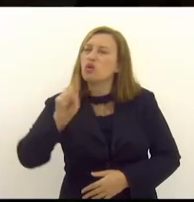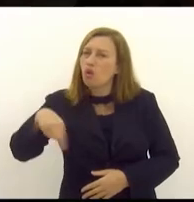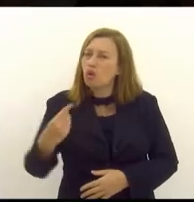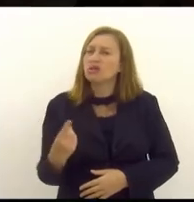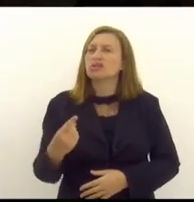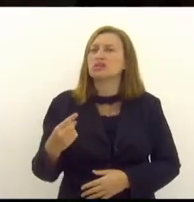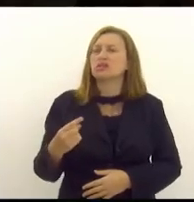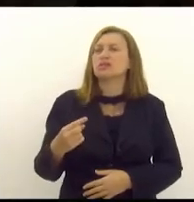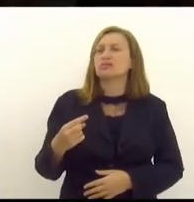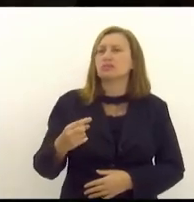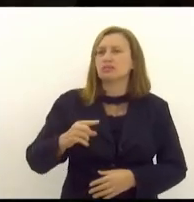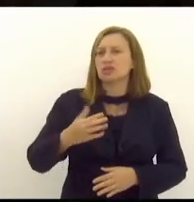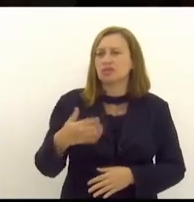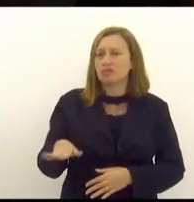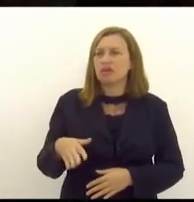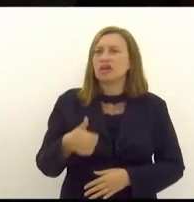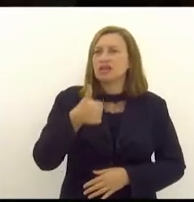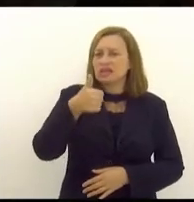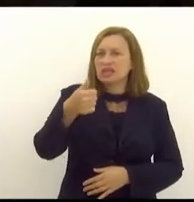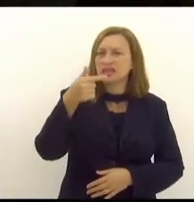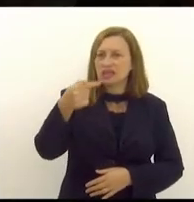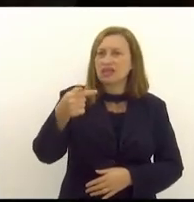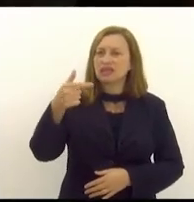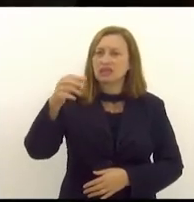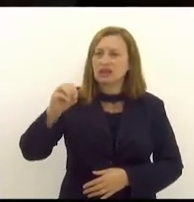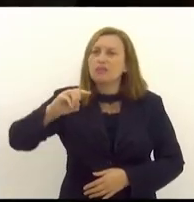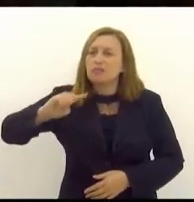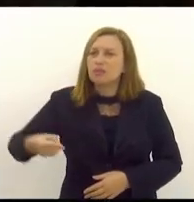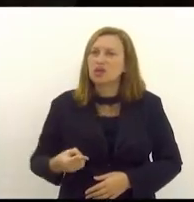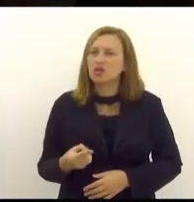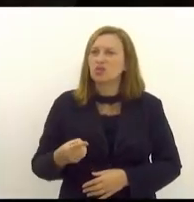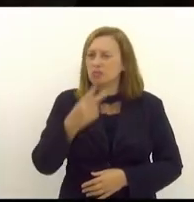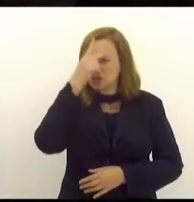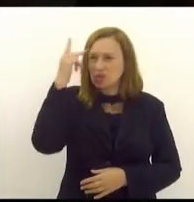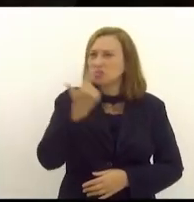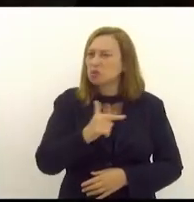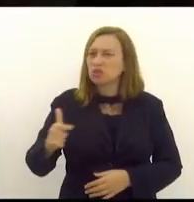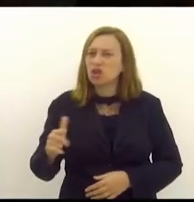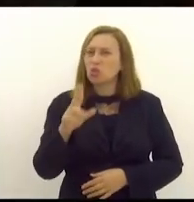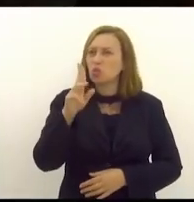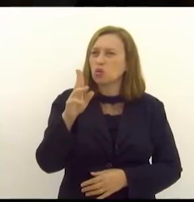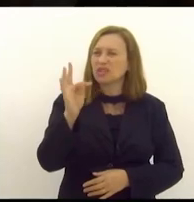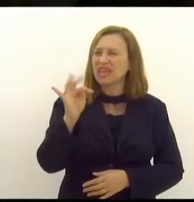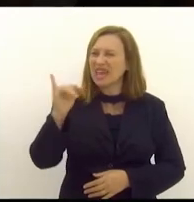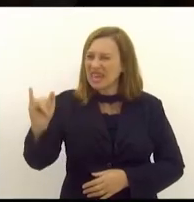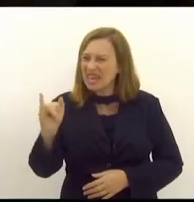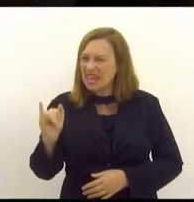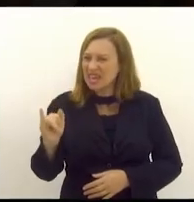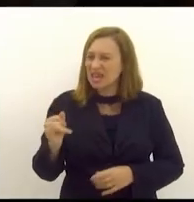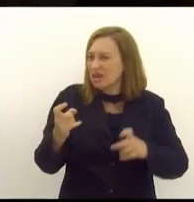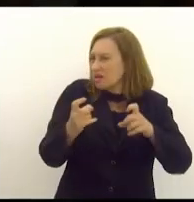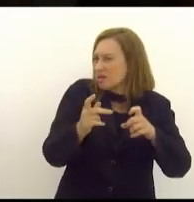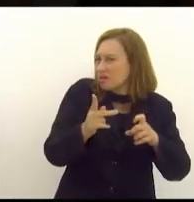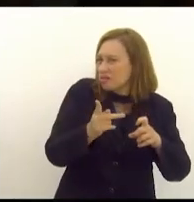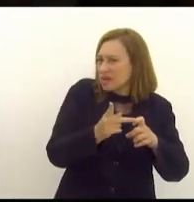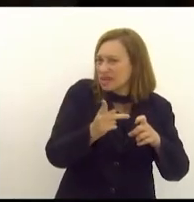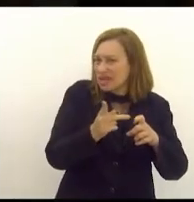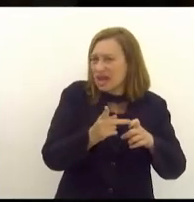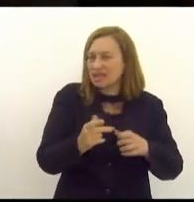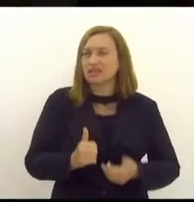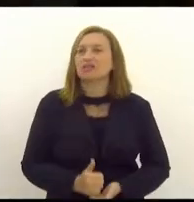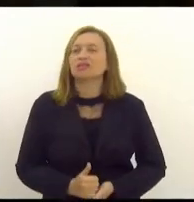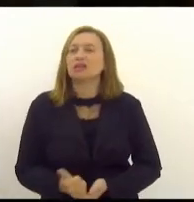bilhões e meio 170 mil habitantes não tem uma UTI pediátrica não ter uma moógrafo